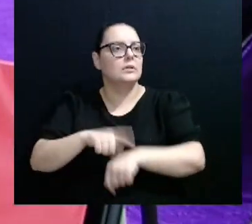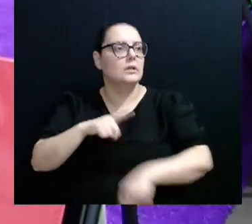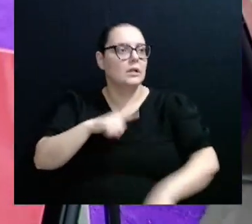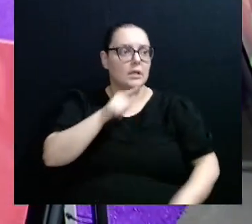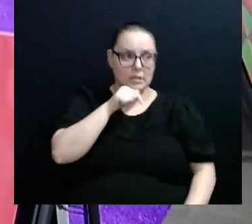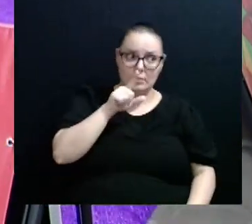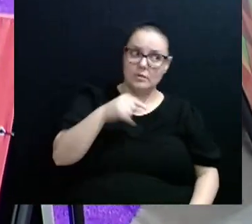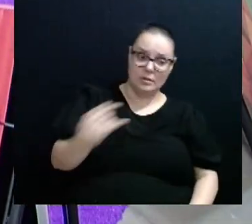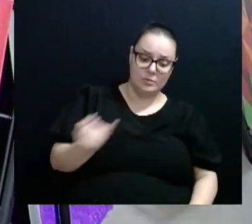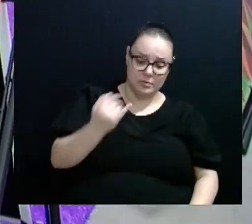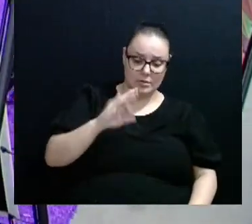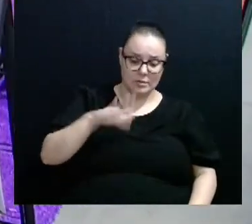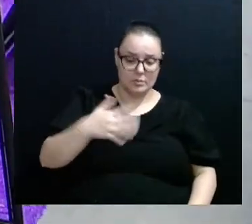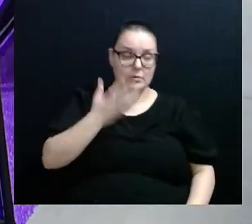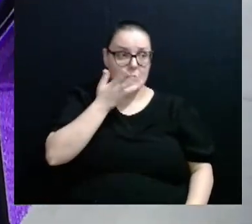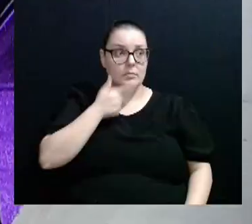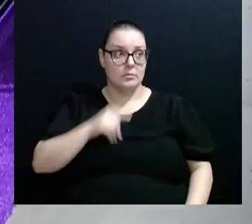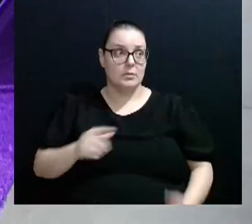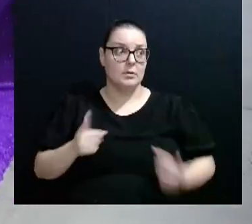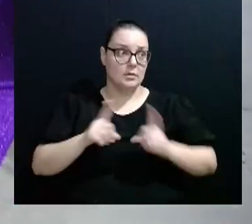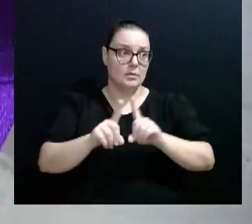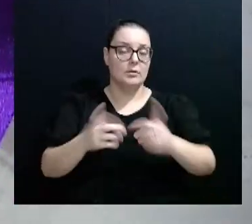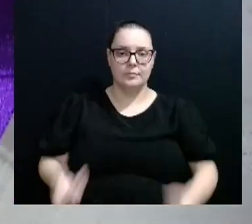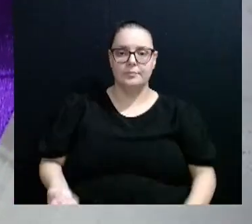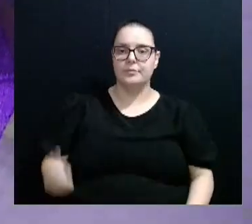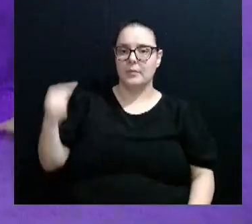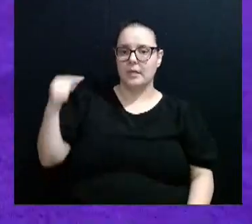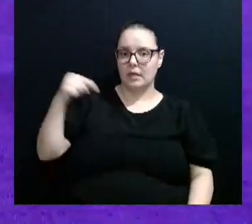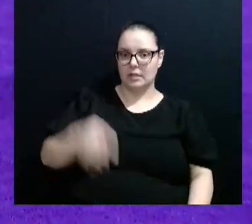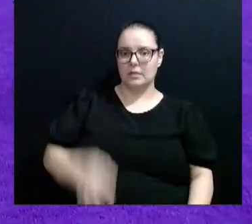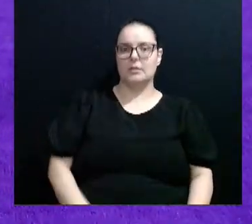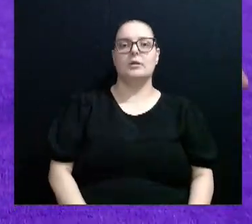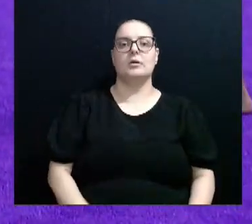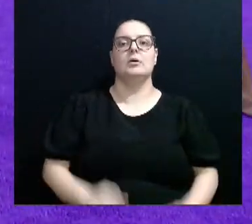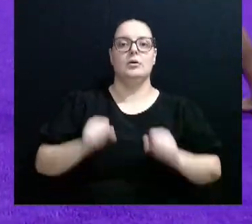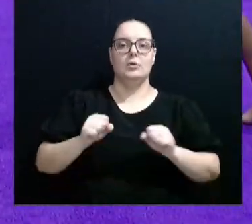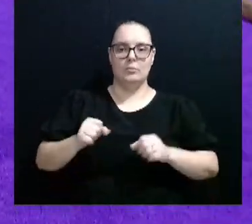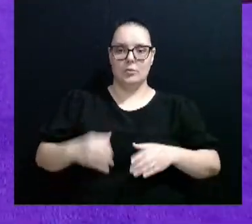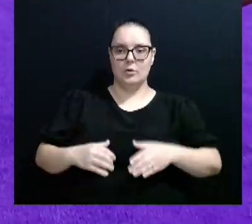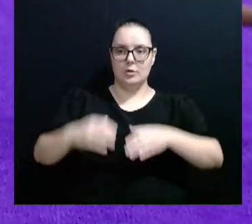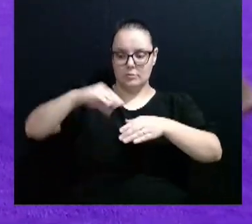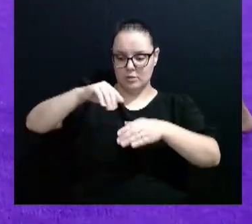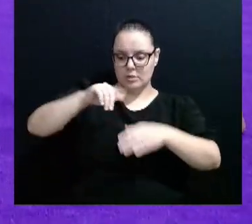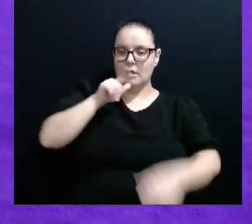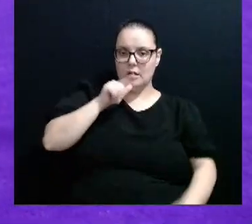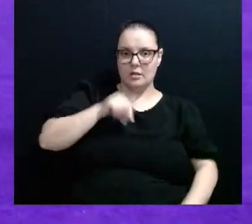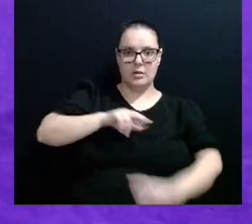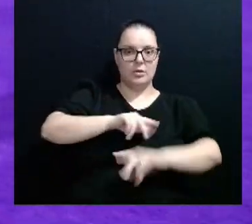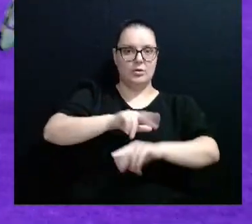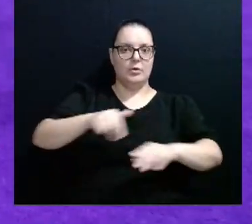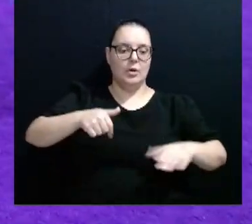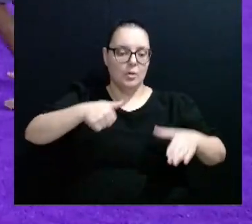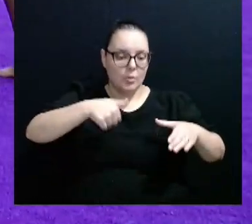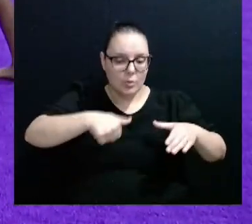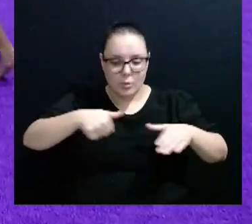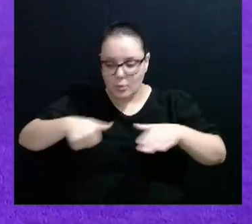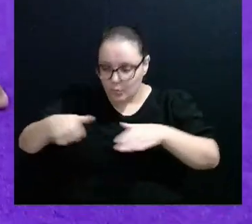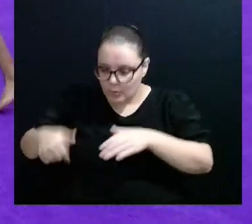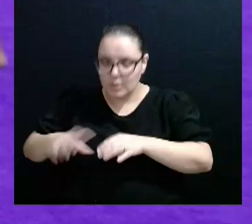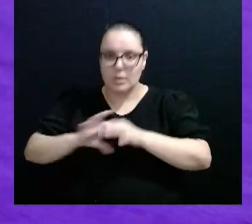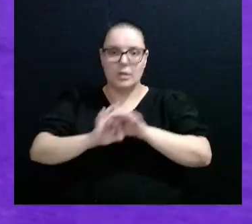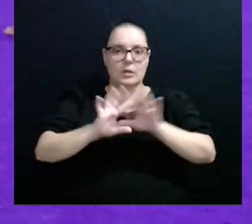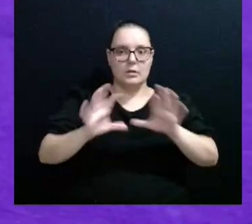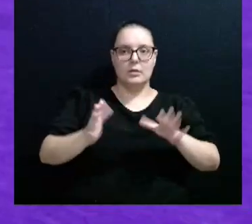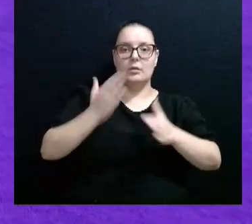se sai com criança. Aqui pode trazer sua garrafinha de água, nós temos vários bebedouros disponíveis.